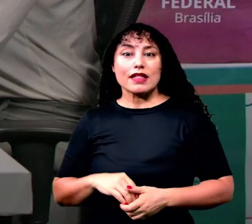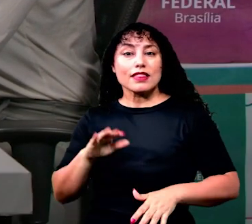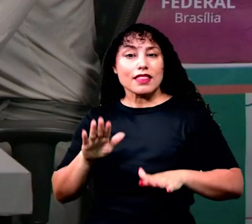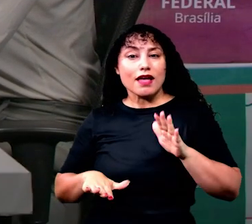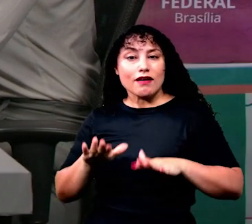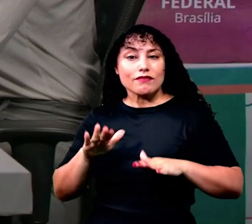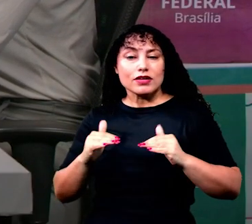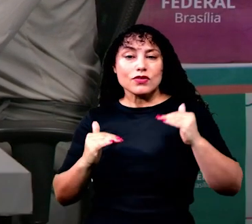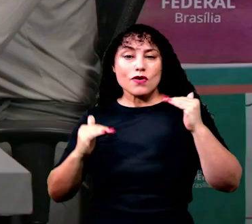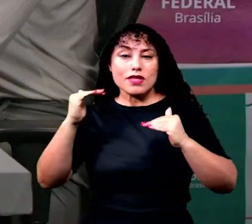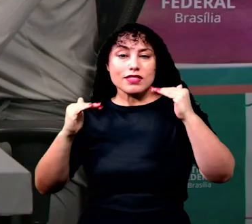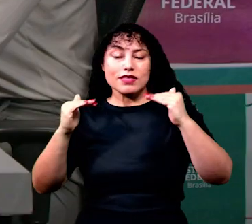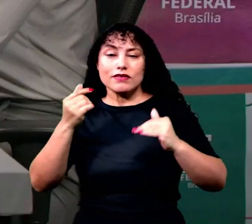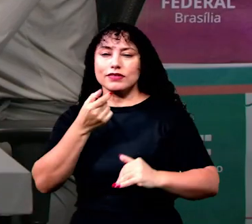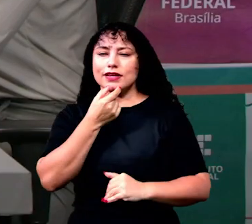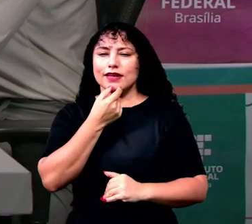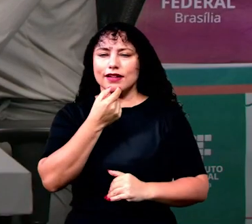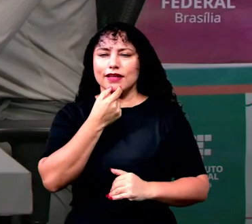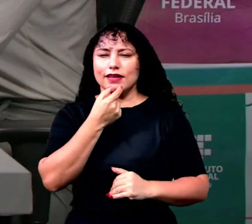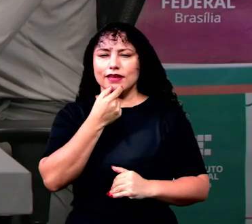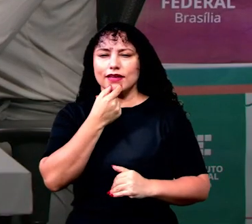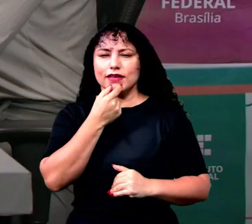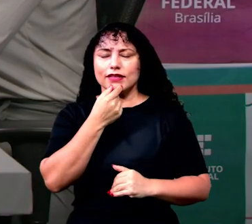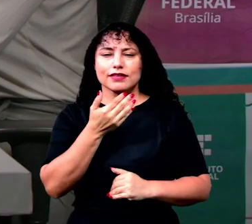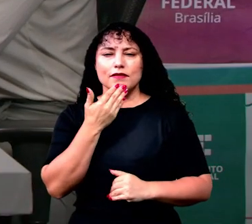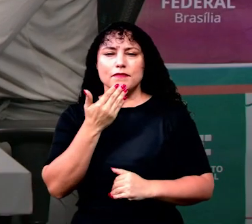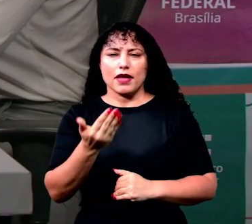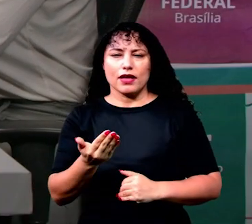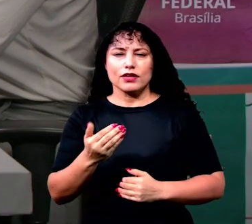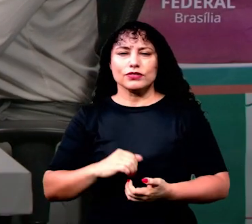Provavelmente o nível do inglês que tem que ser pedido.